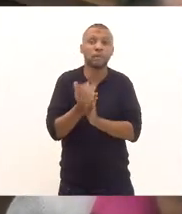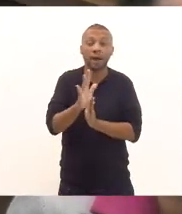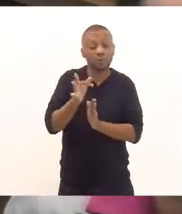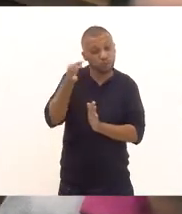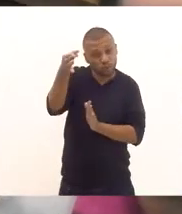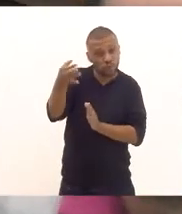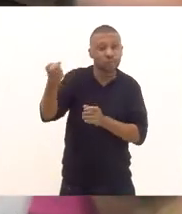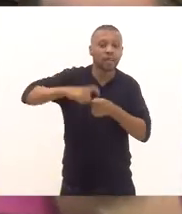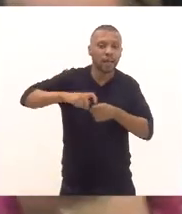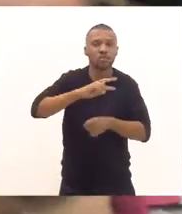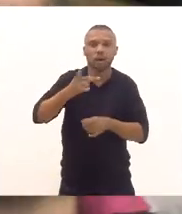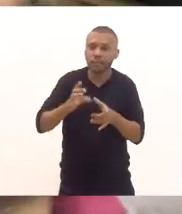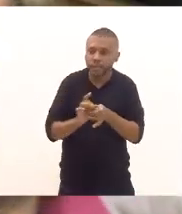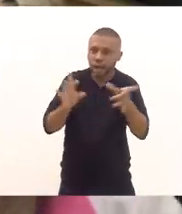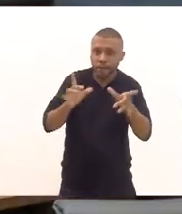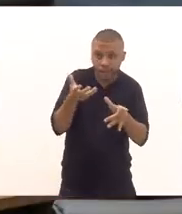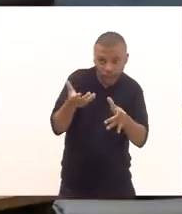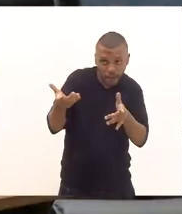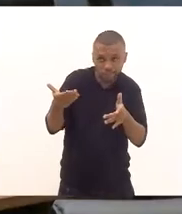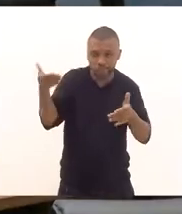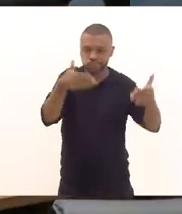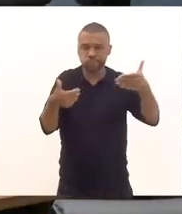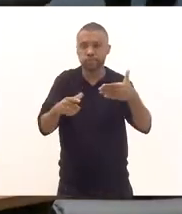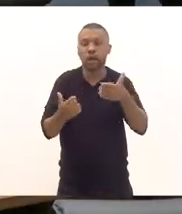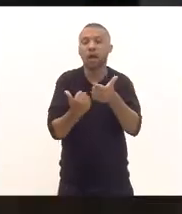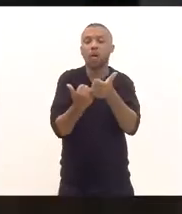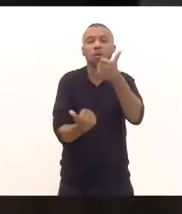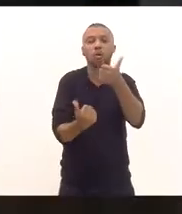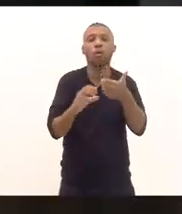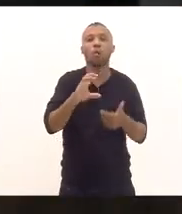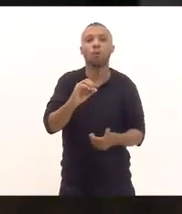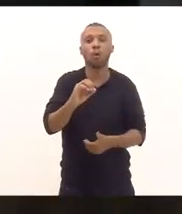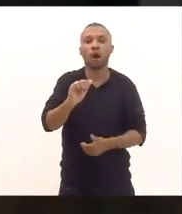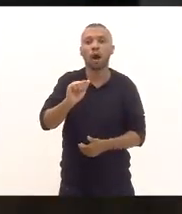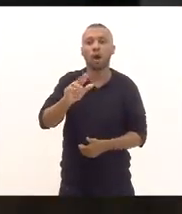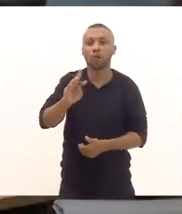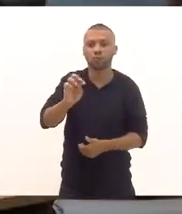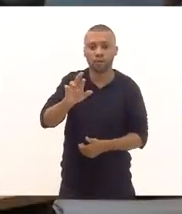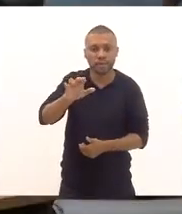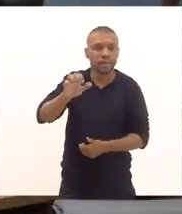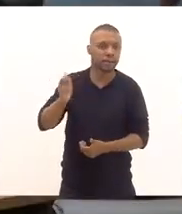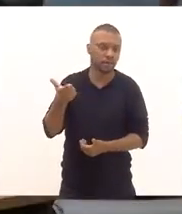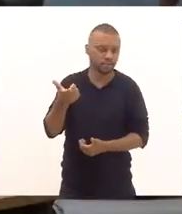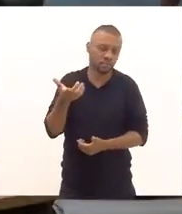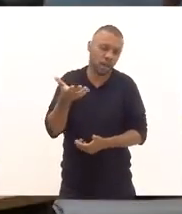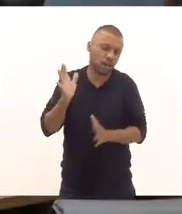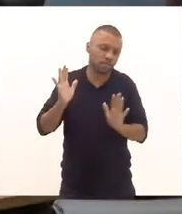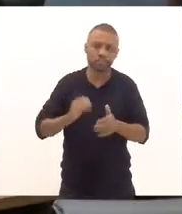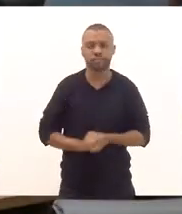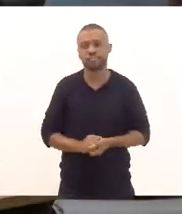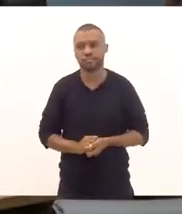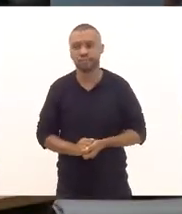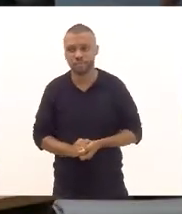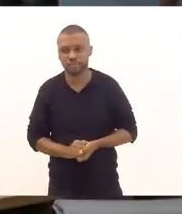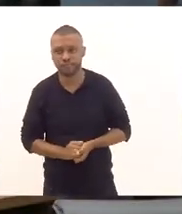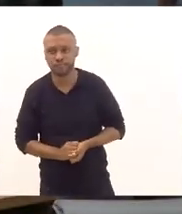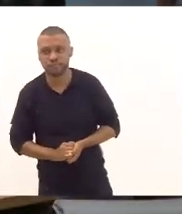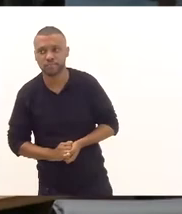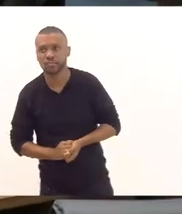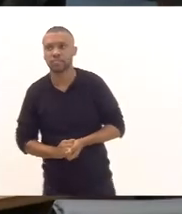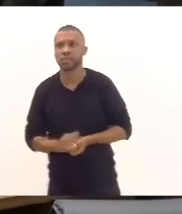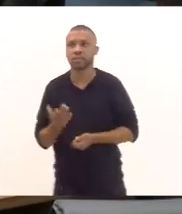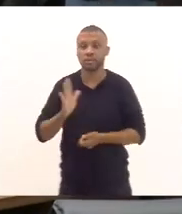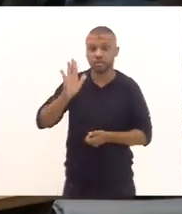voltar a gente abre a coautoria Deputado waldeck Carneiro é o autor